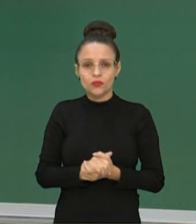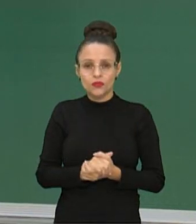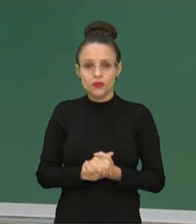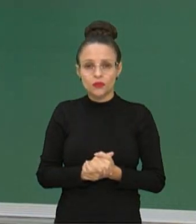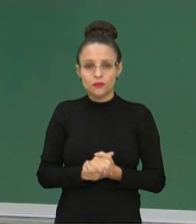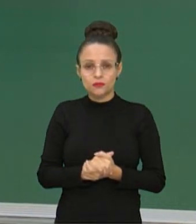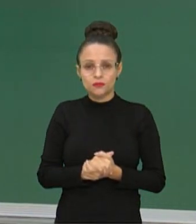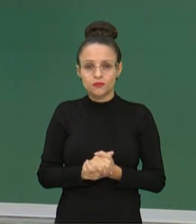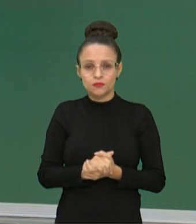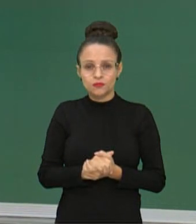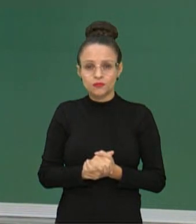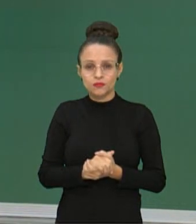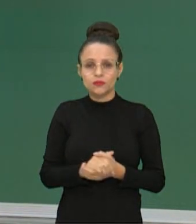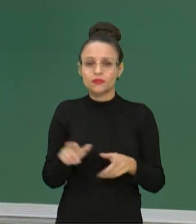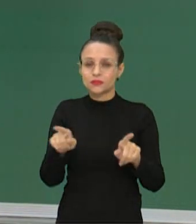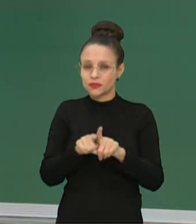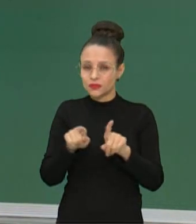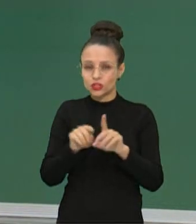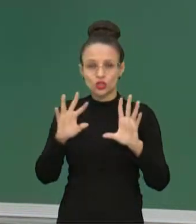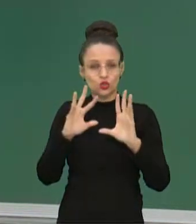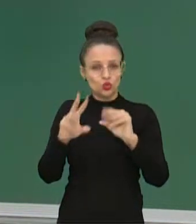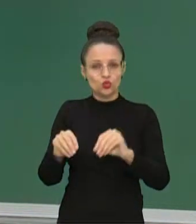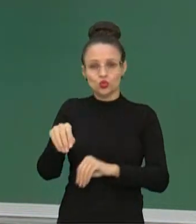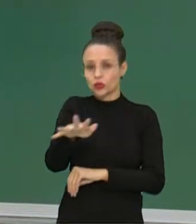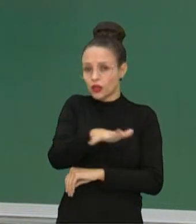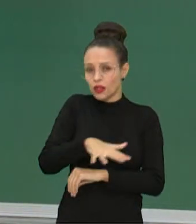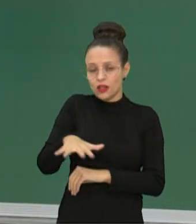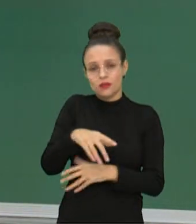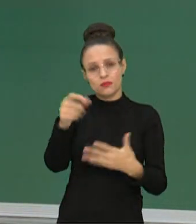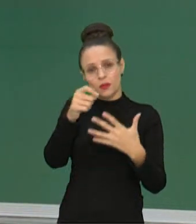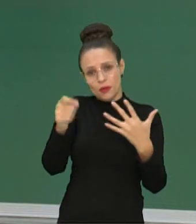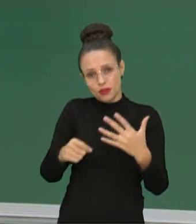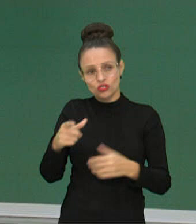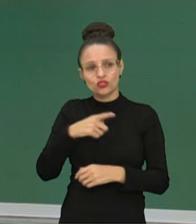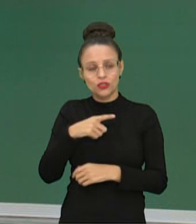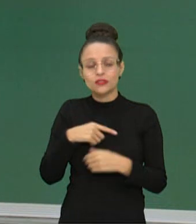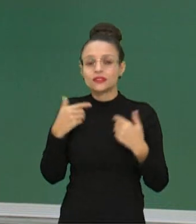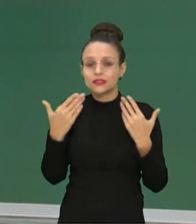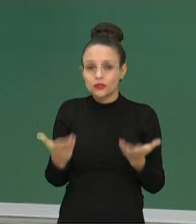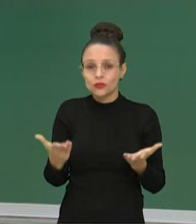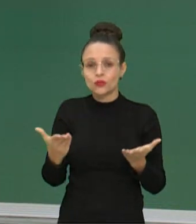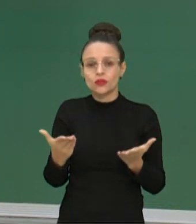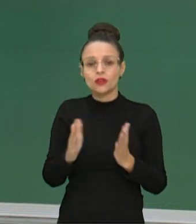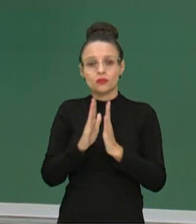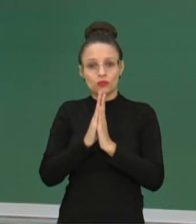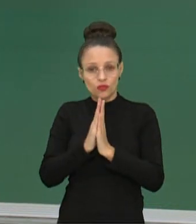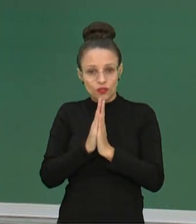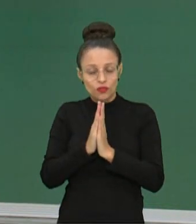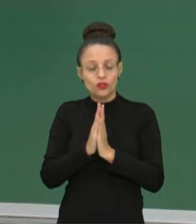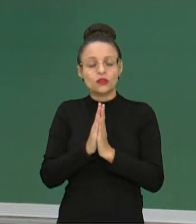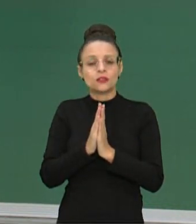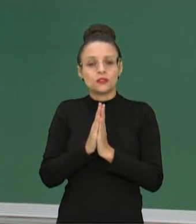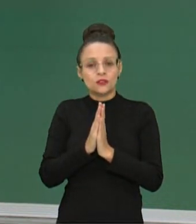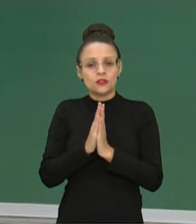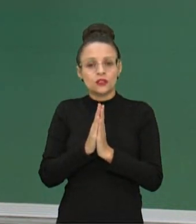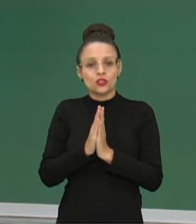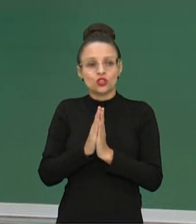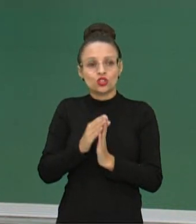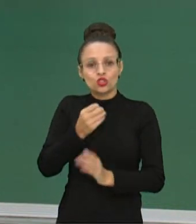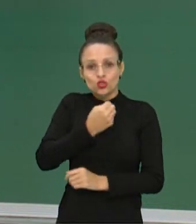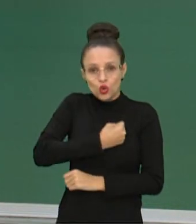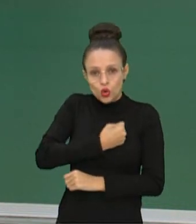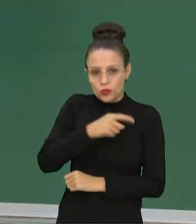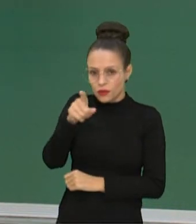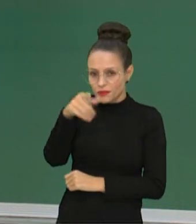curdos, acabam passando por esta área. Então, por favor, os números você não tem